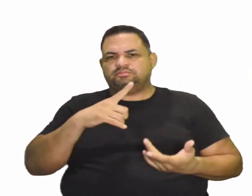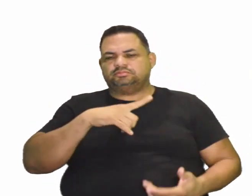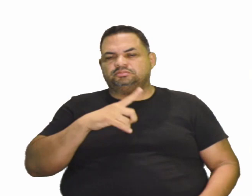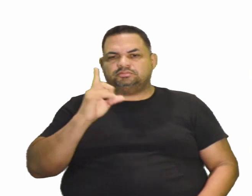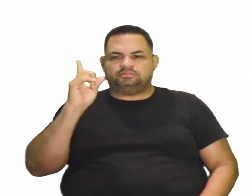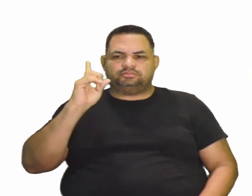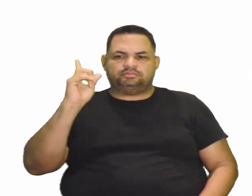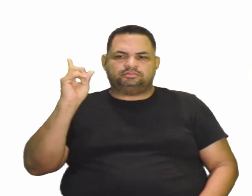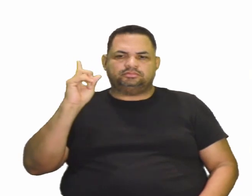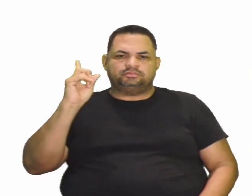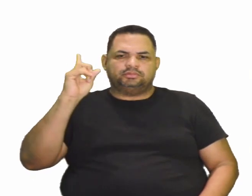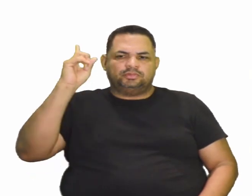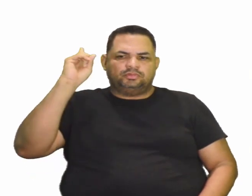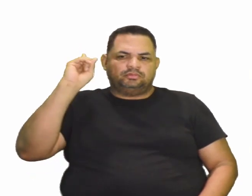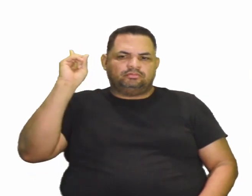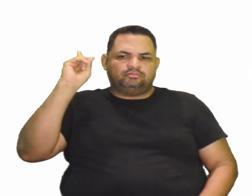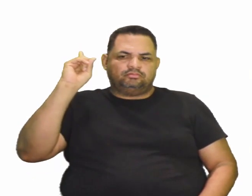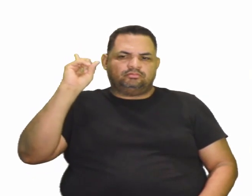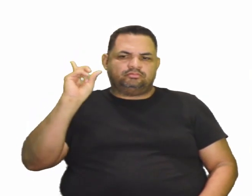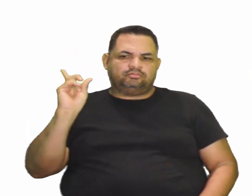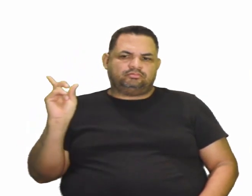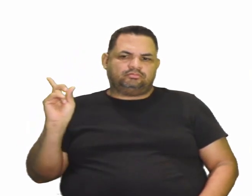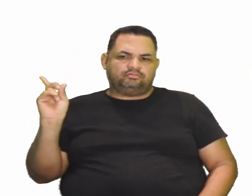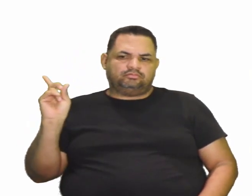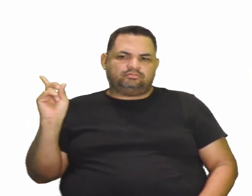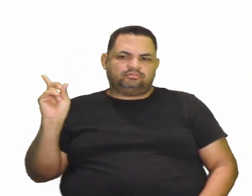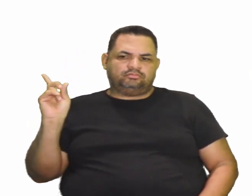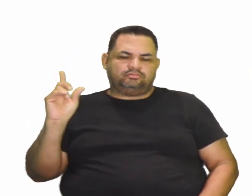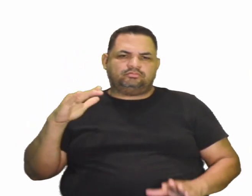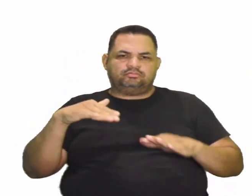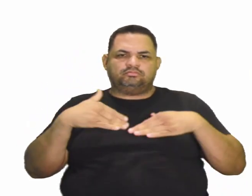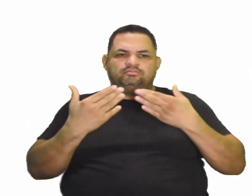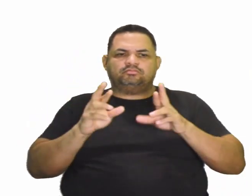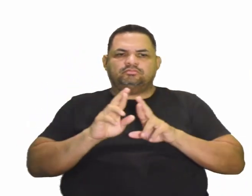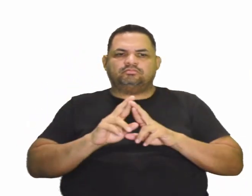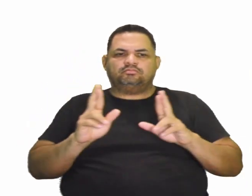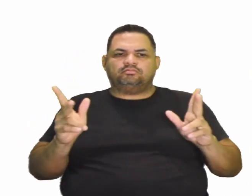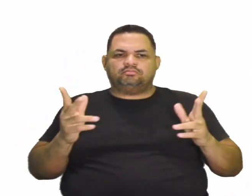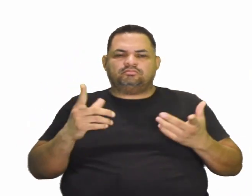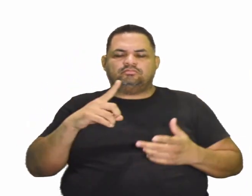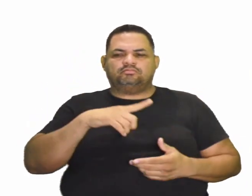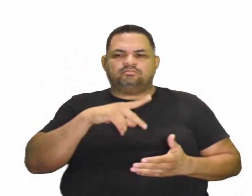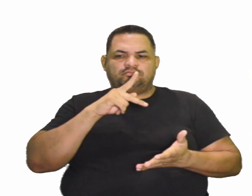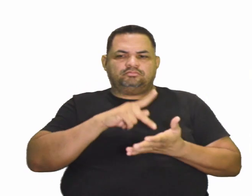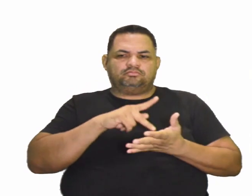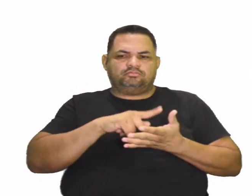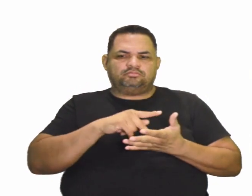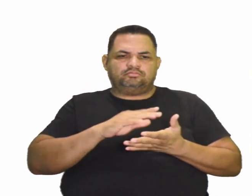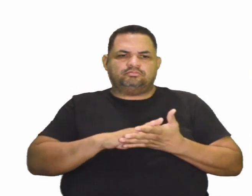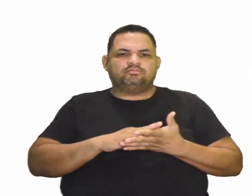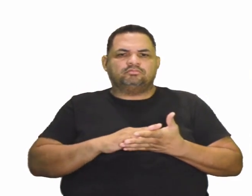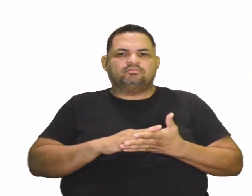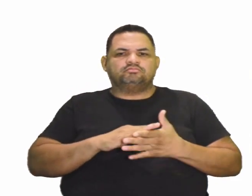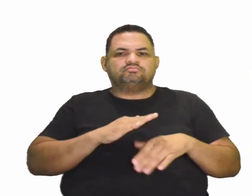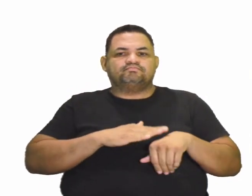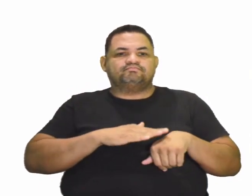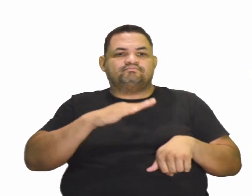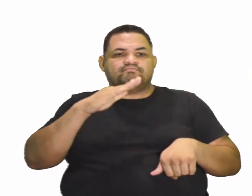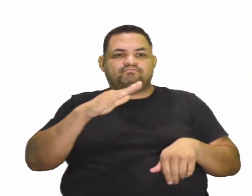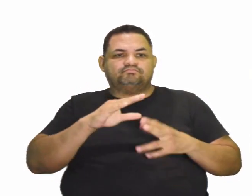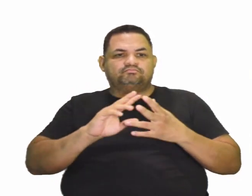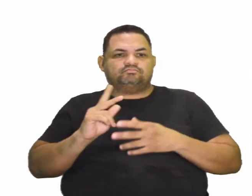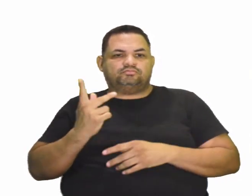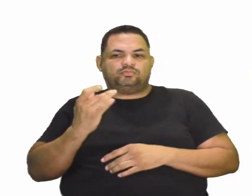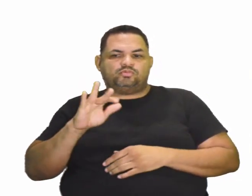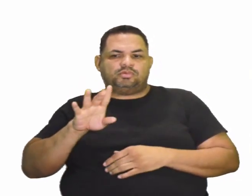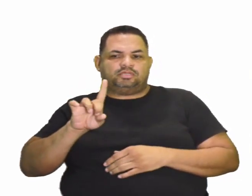representação por essa? Então, vamos ver se você respondeu verdadeiro, sim, mais humanizada, porque ele retrata